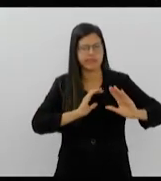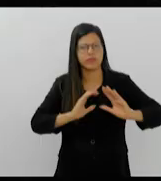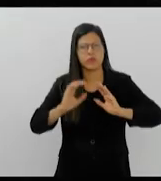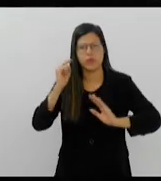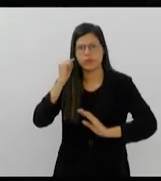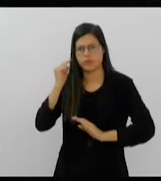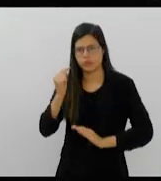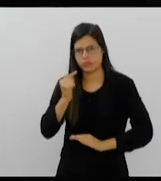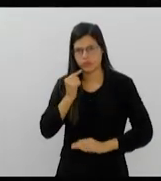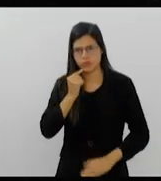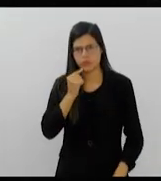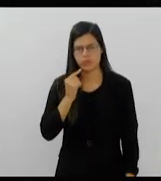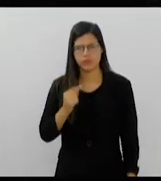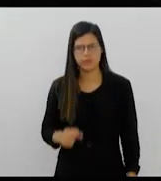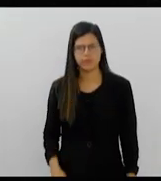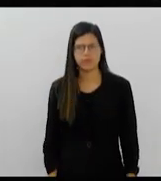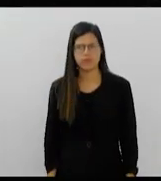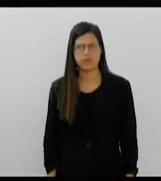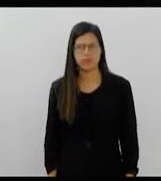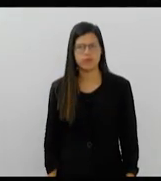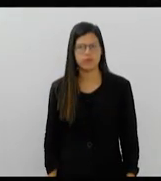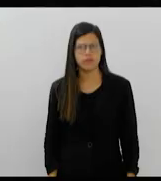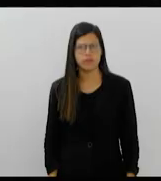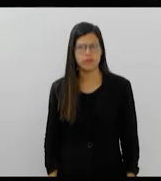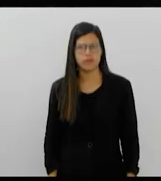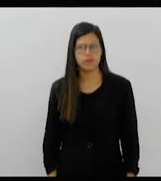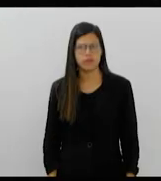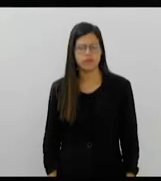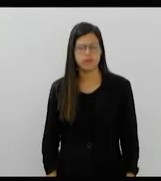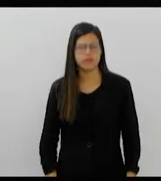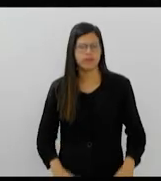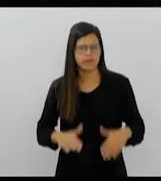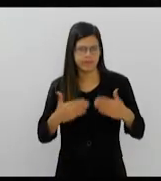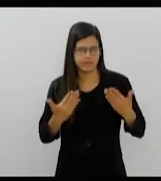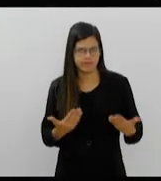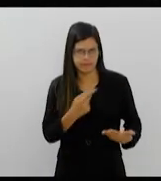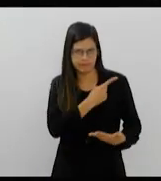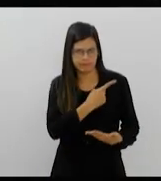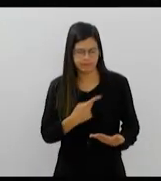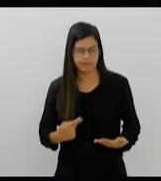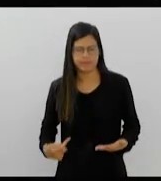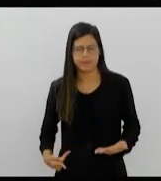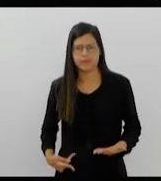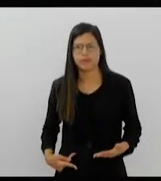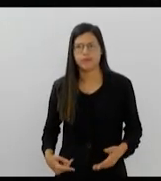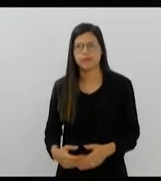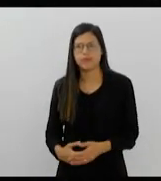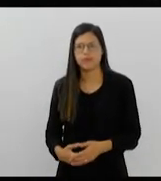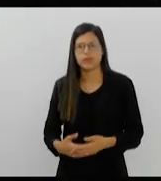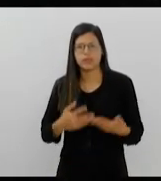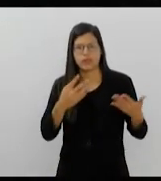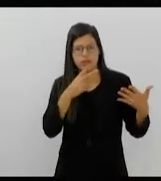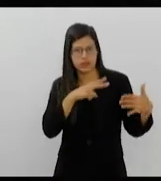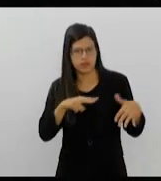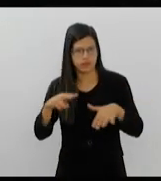aos deficientes auditivos. Senhora presidente, semana